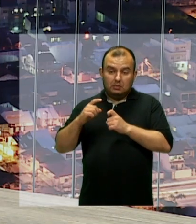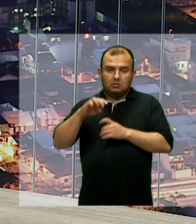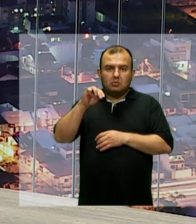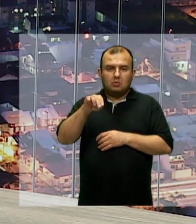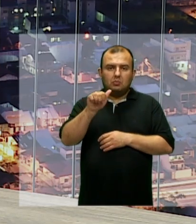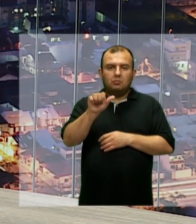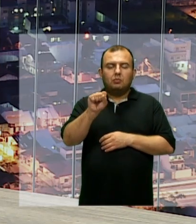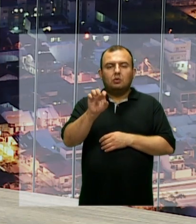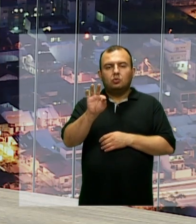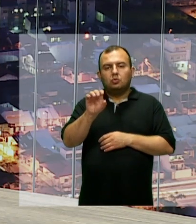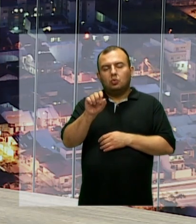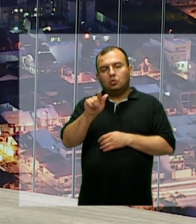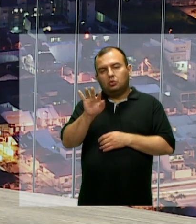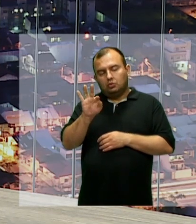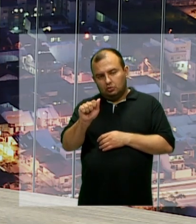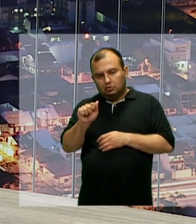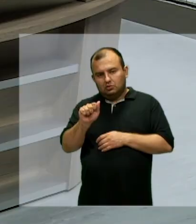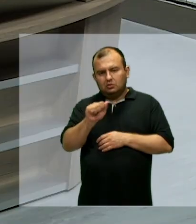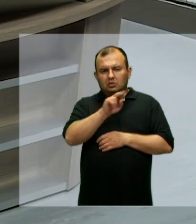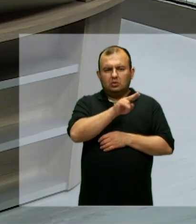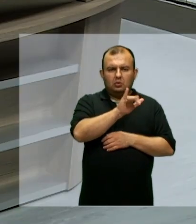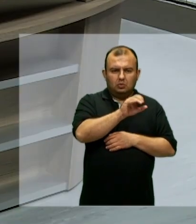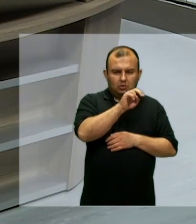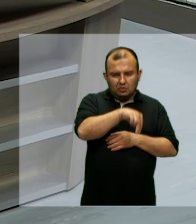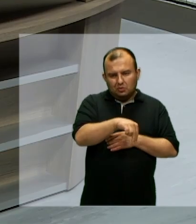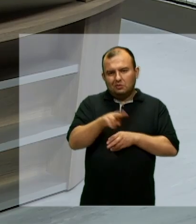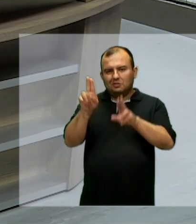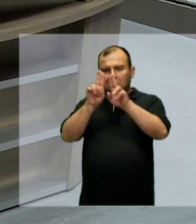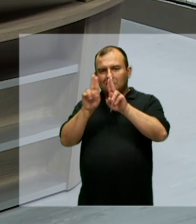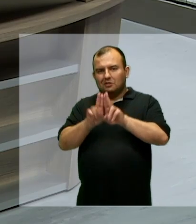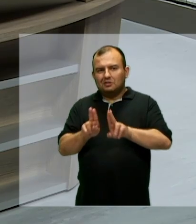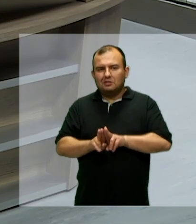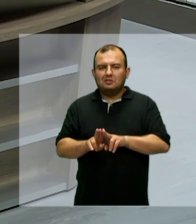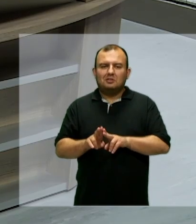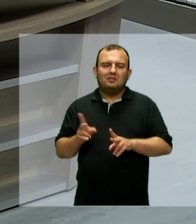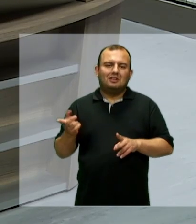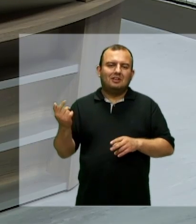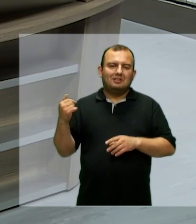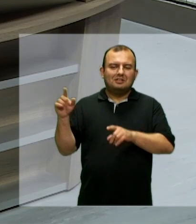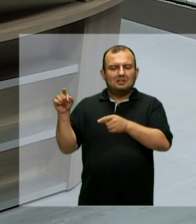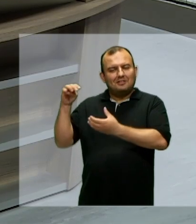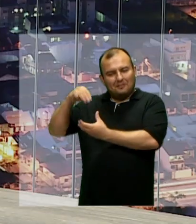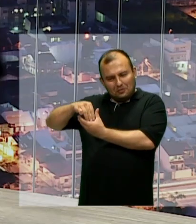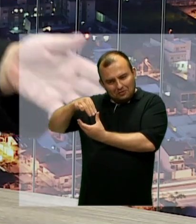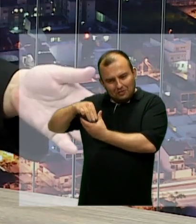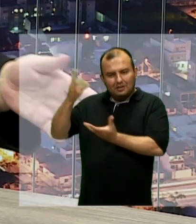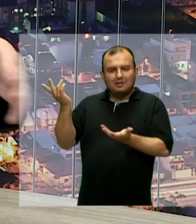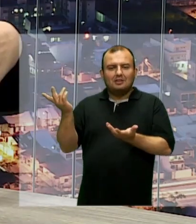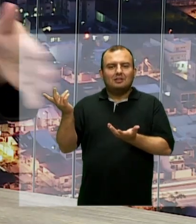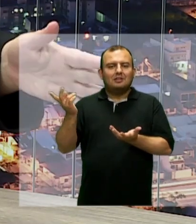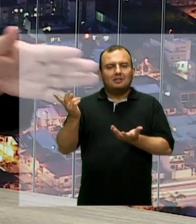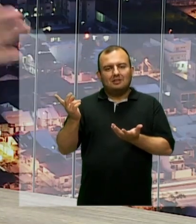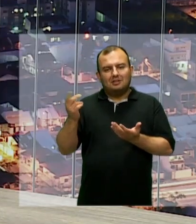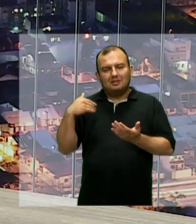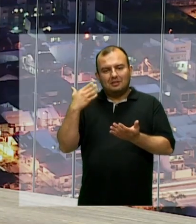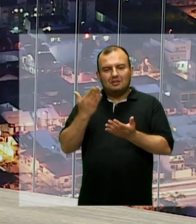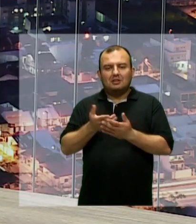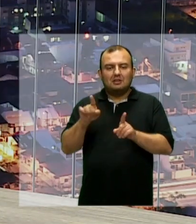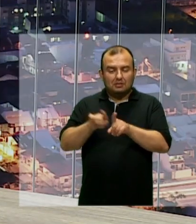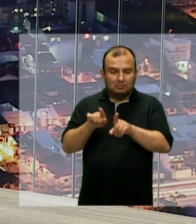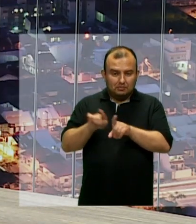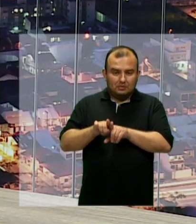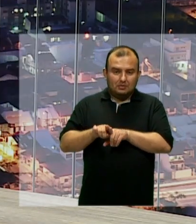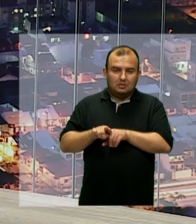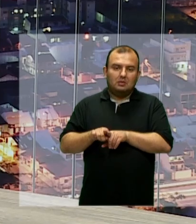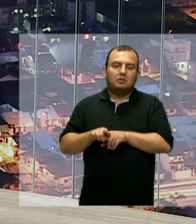mastologista do UNACOM, da Unimed, da Univale, até bem pouco tempo